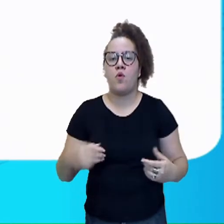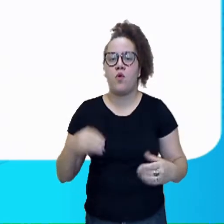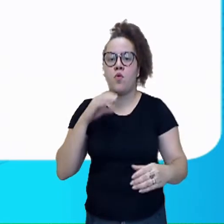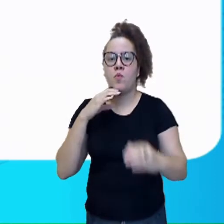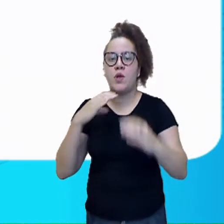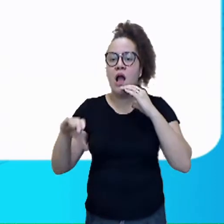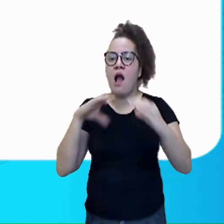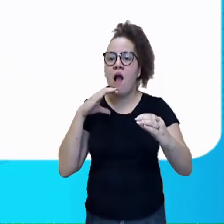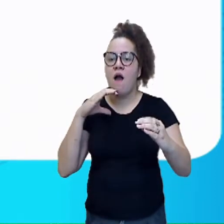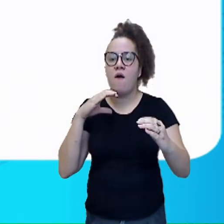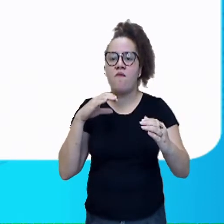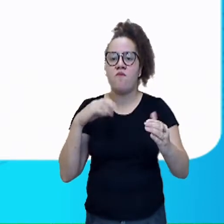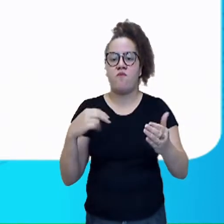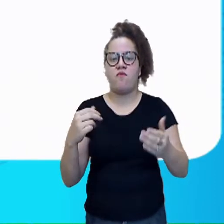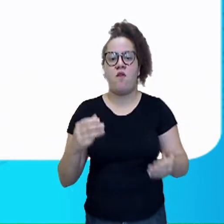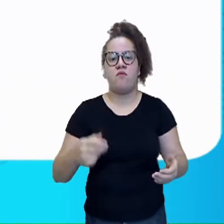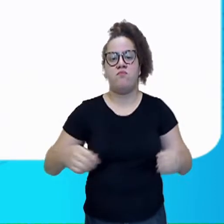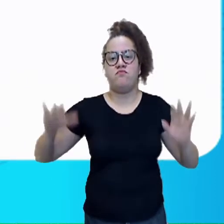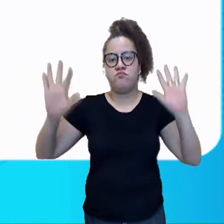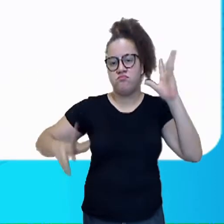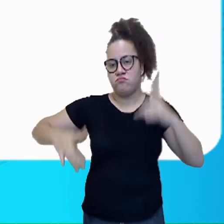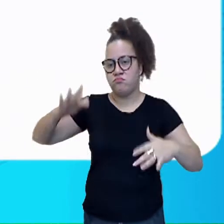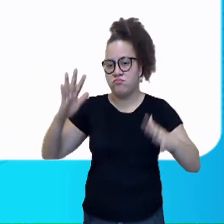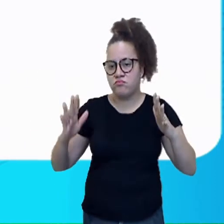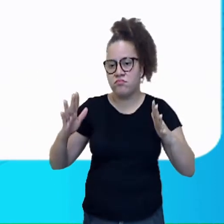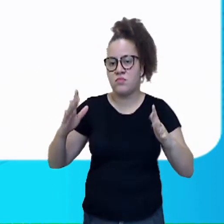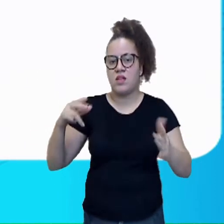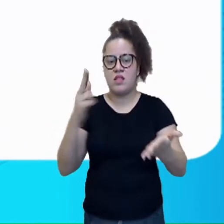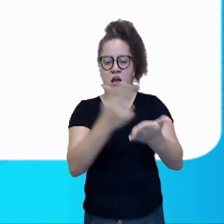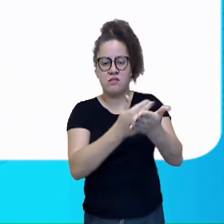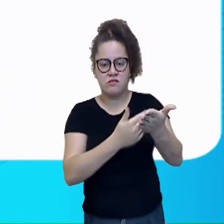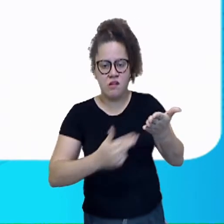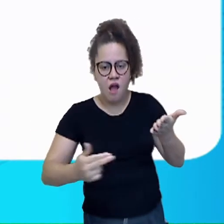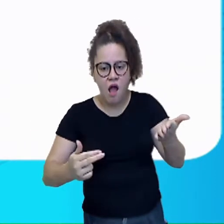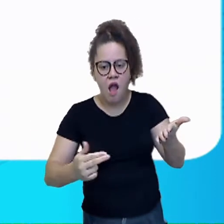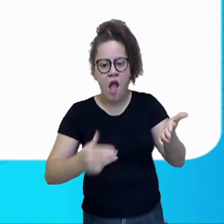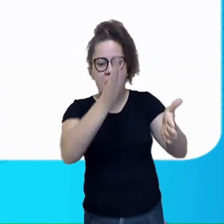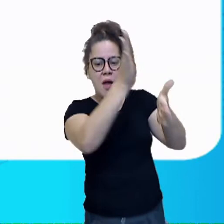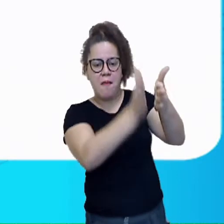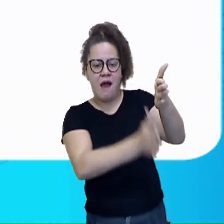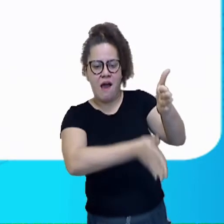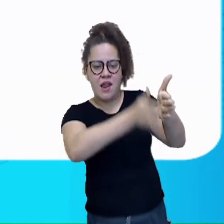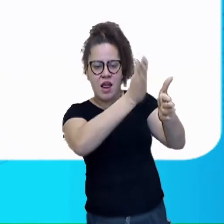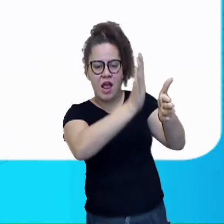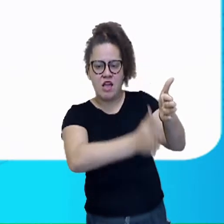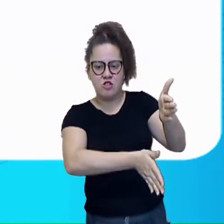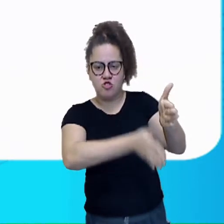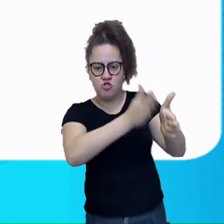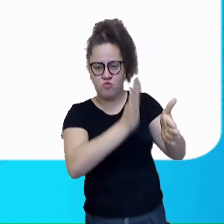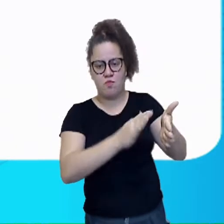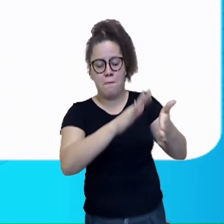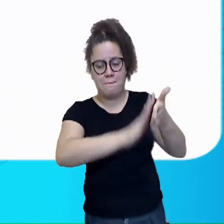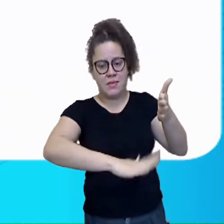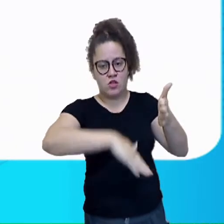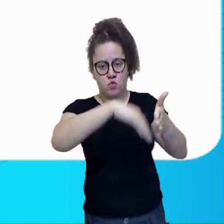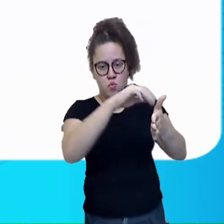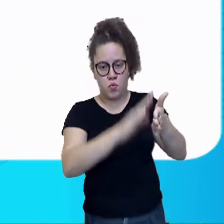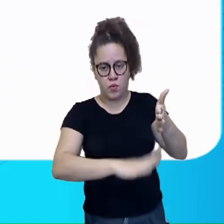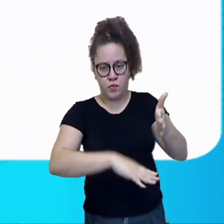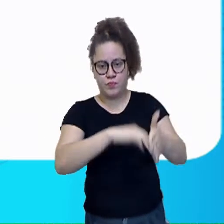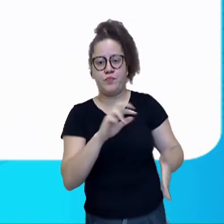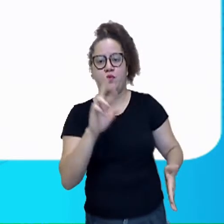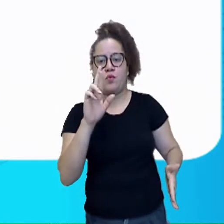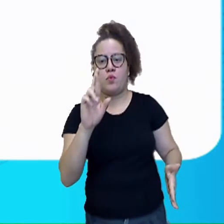e desenhos, que eram gravados nas paredes das cavernas, que são as pinturas rupestres. Então,